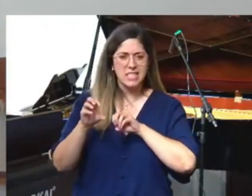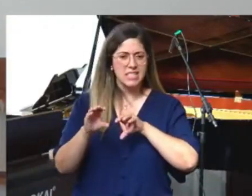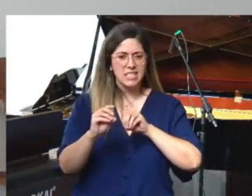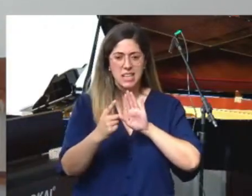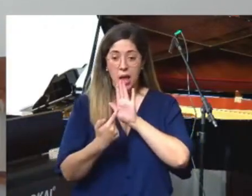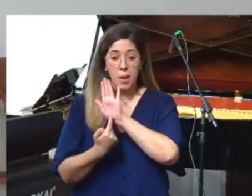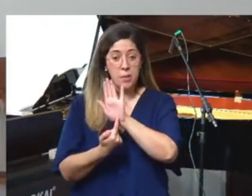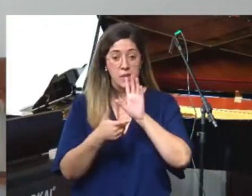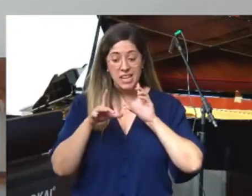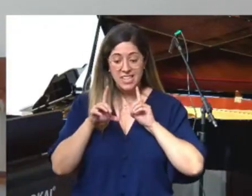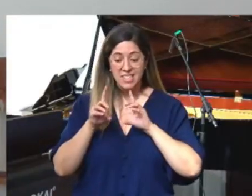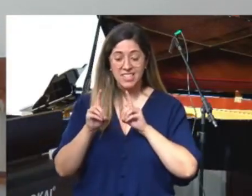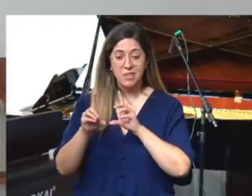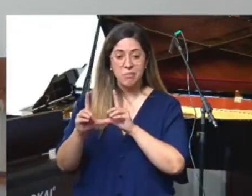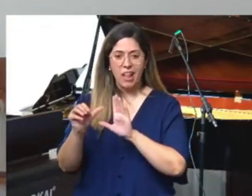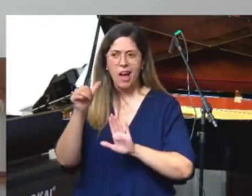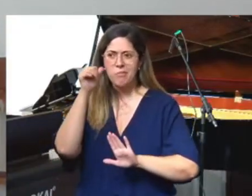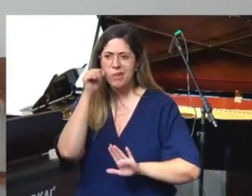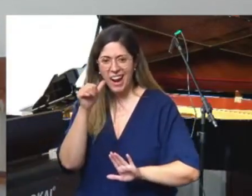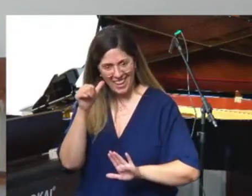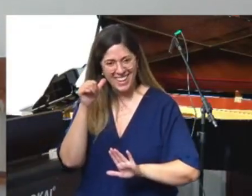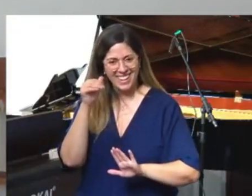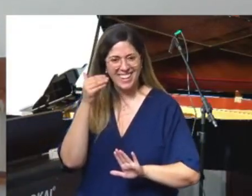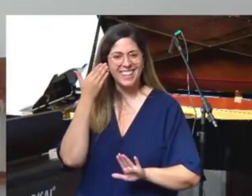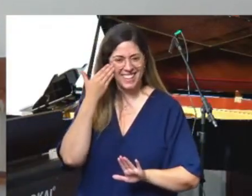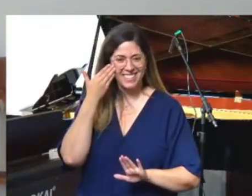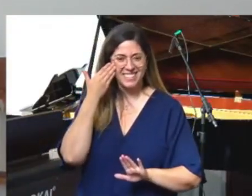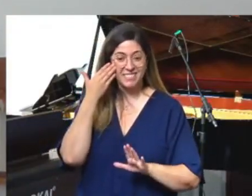visão de discipulado no meio da igreja.